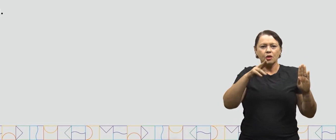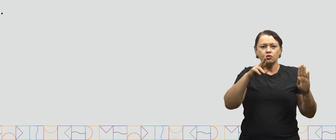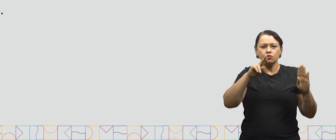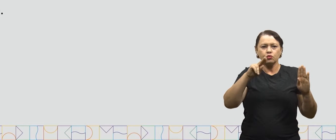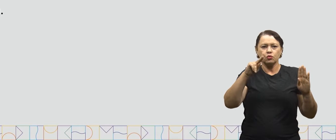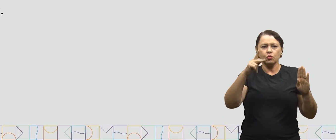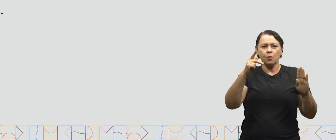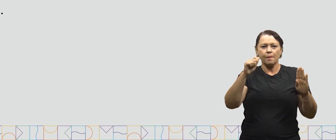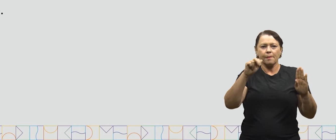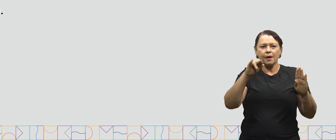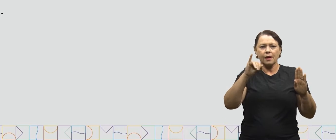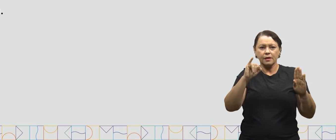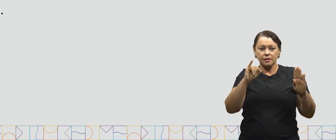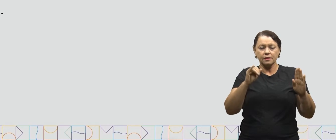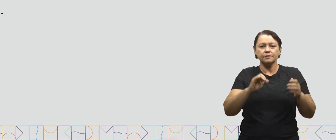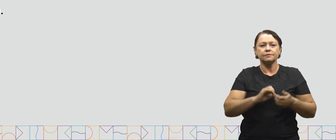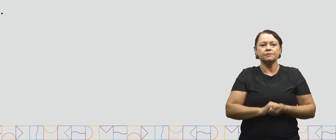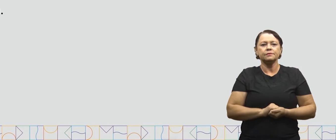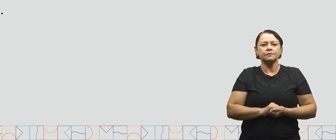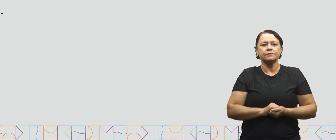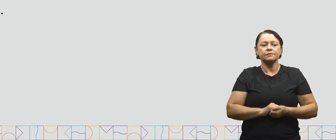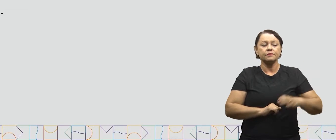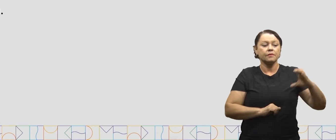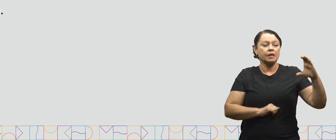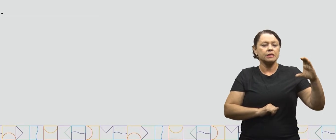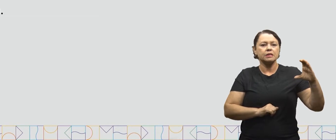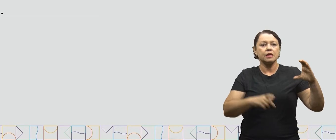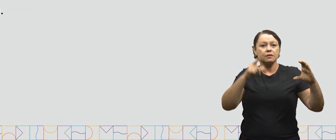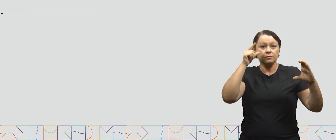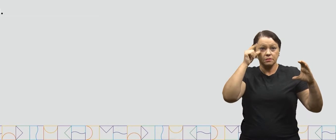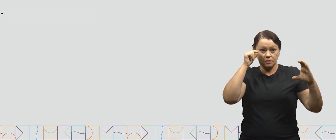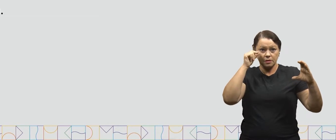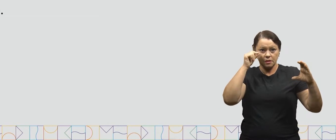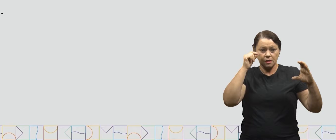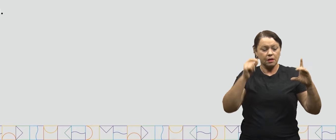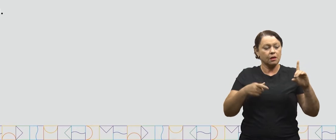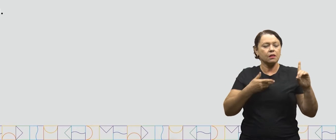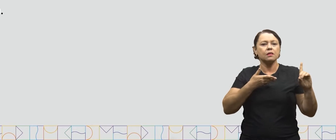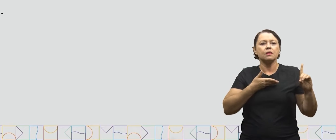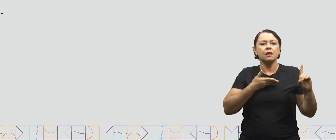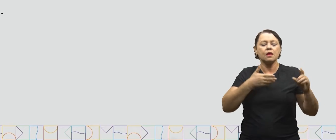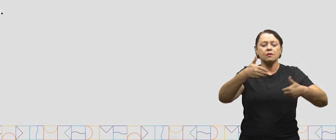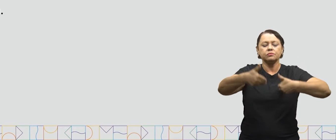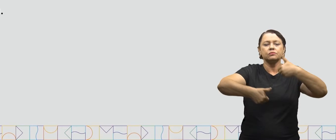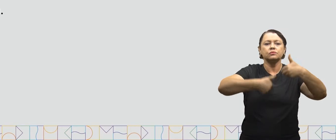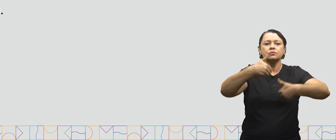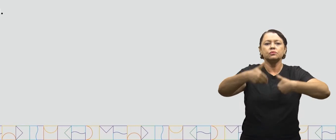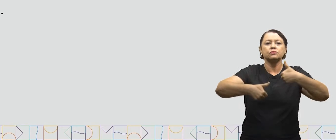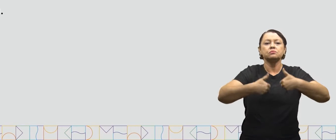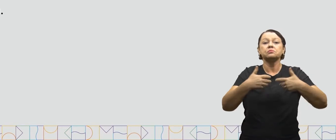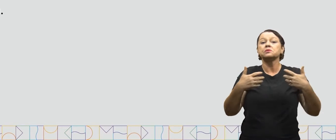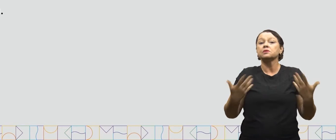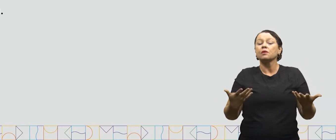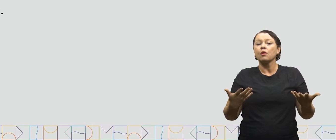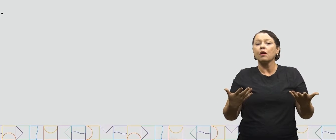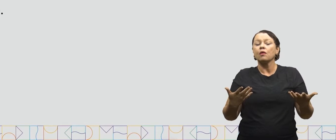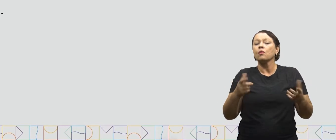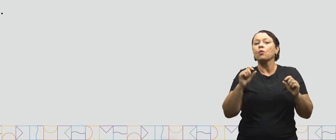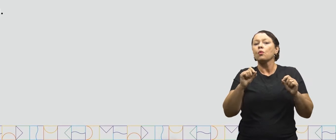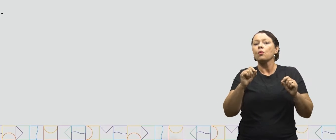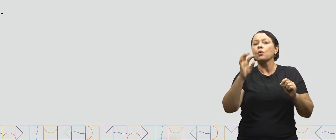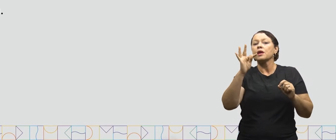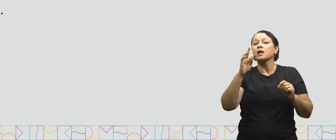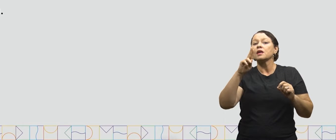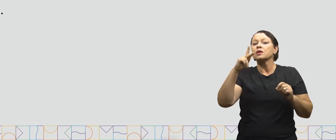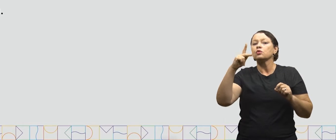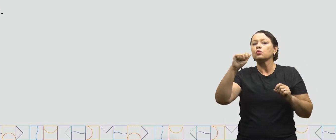Jurupari. Alternativa C, Guaraná. E alternativa D, Curupira. Tupã